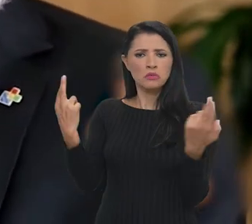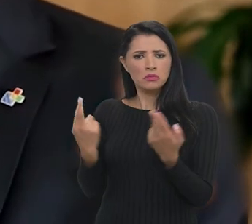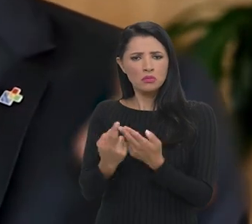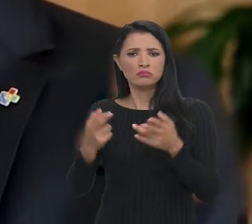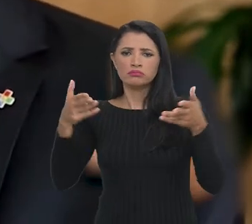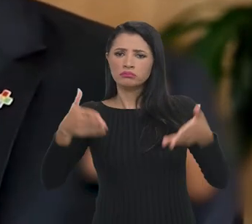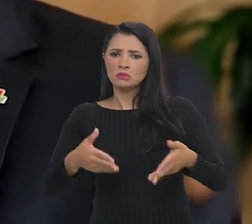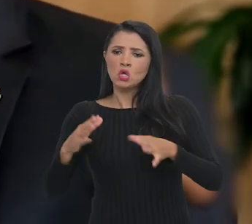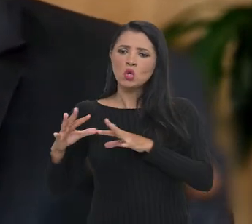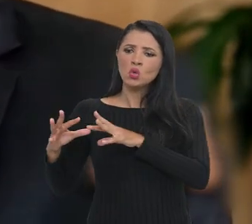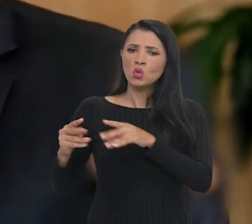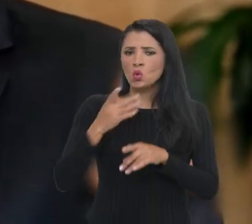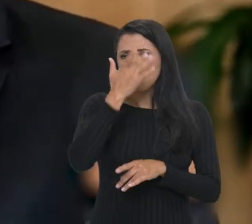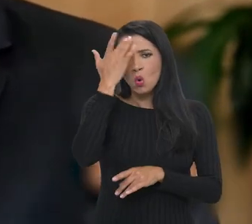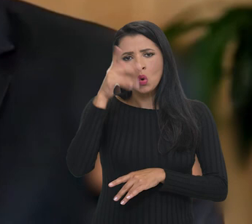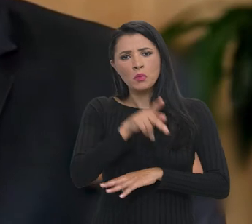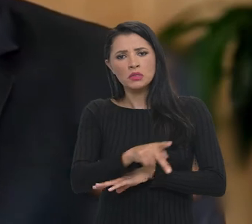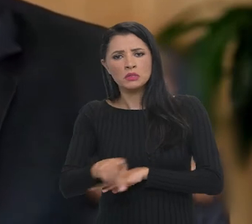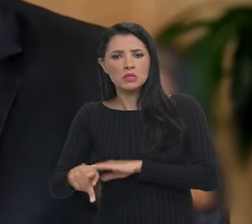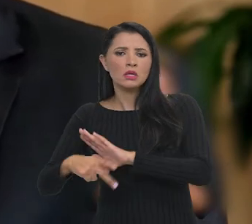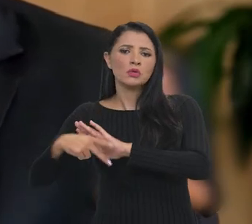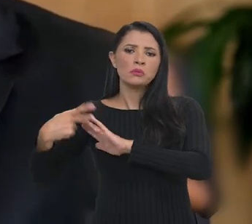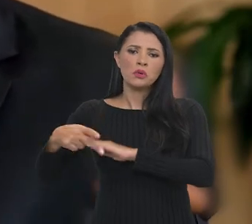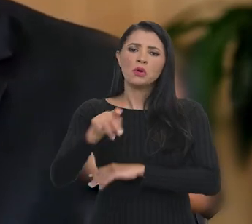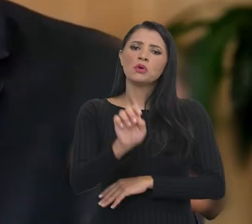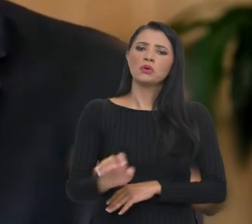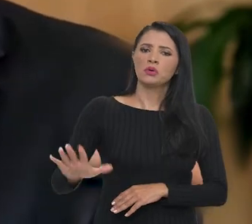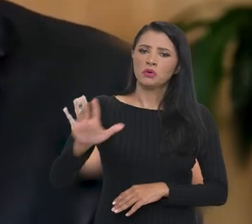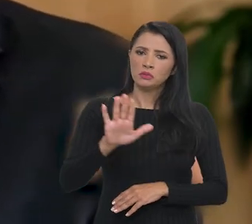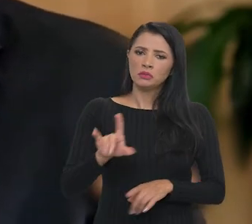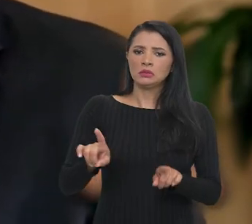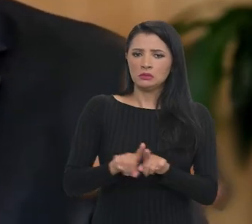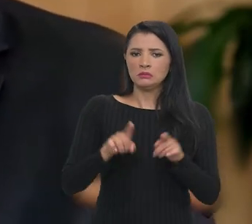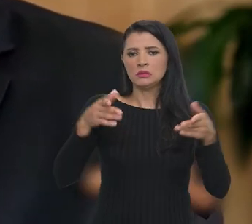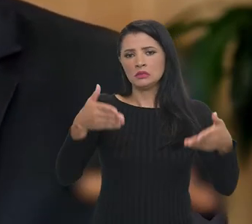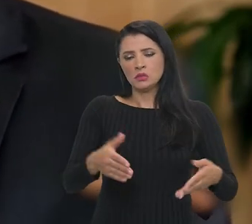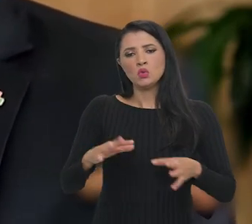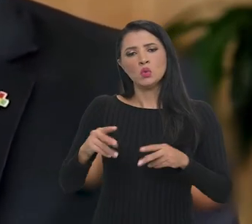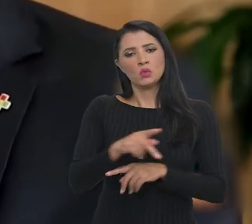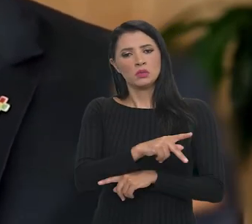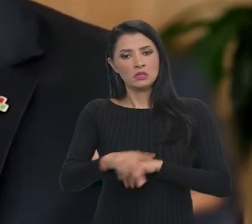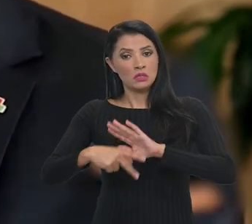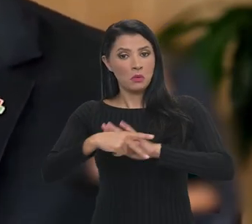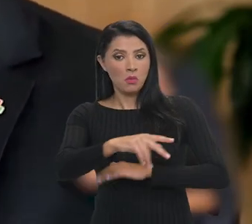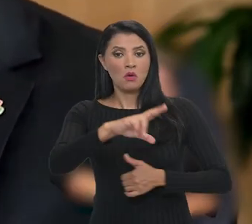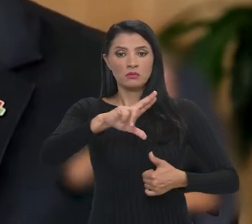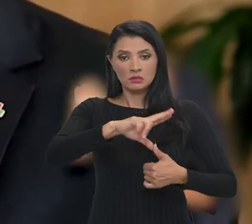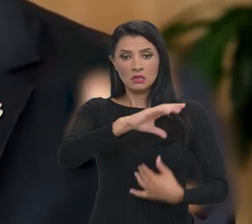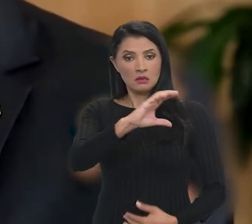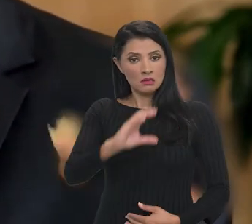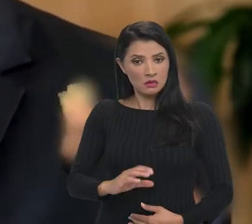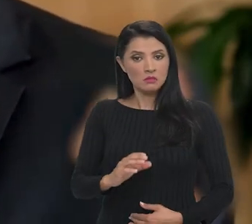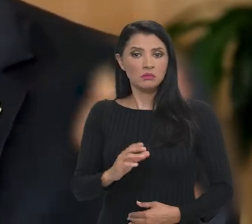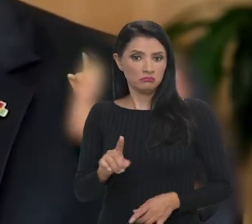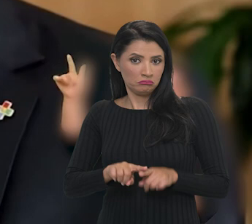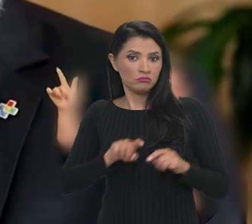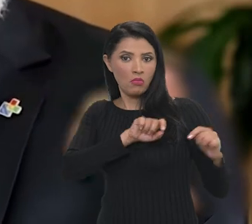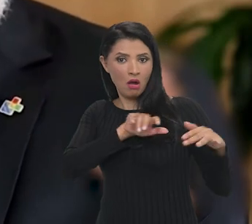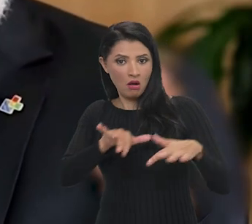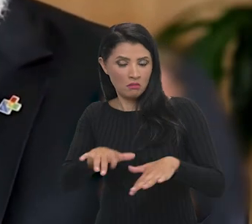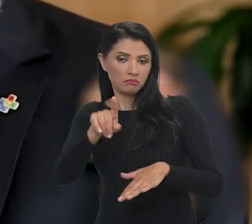está numa reunião que participam todos os presidentes da Europa e participam todos os presidentes da América Latina e